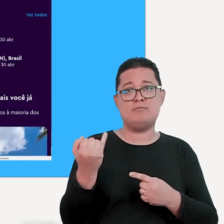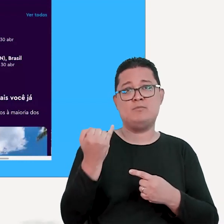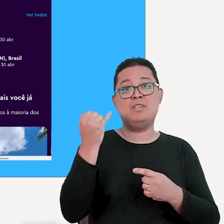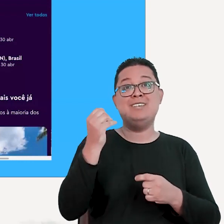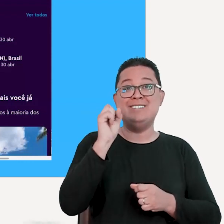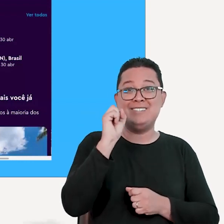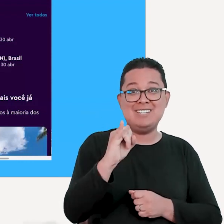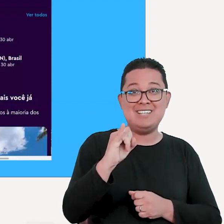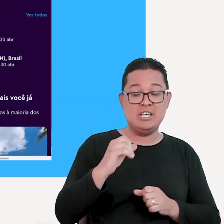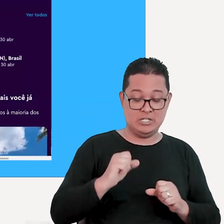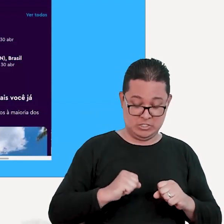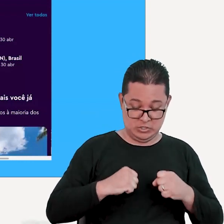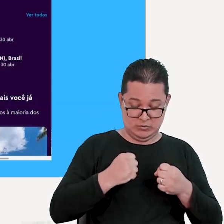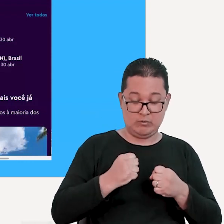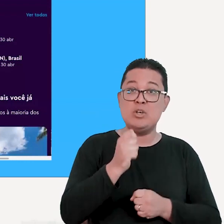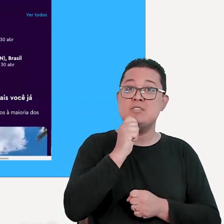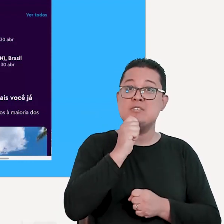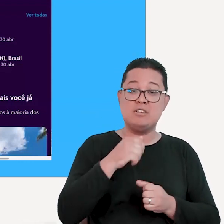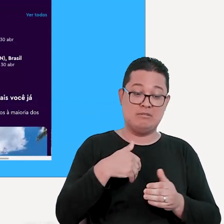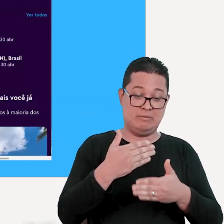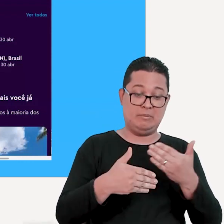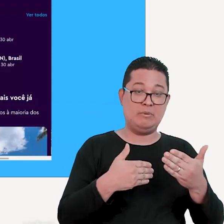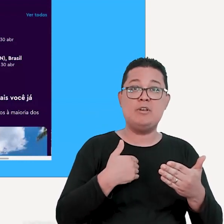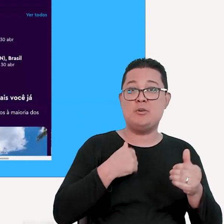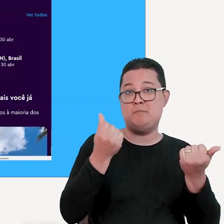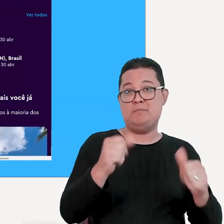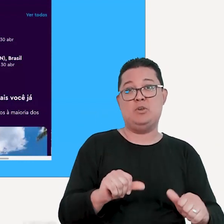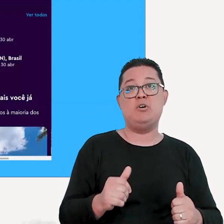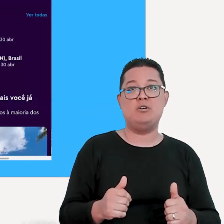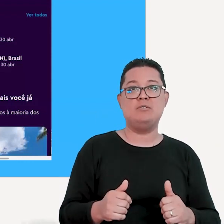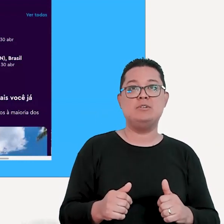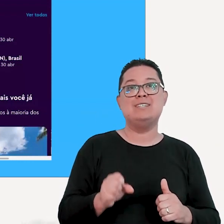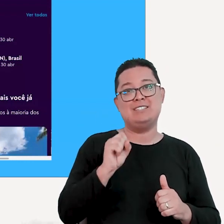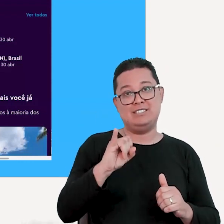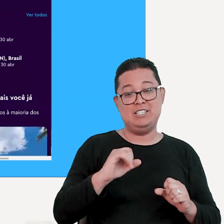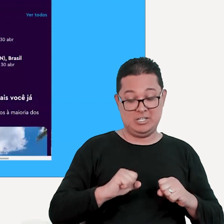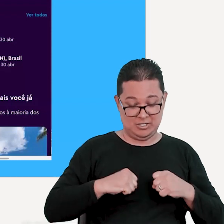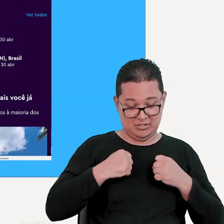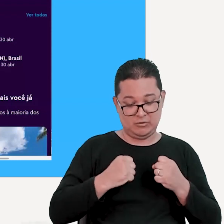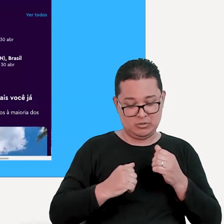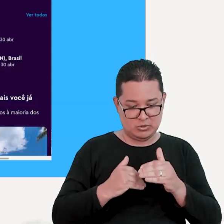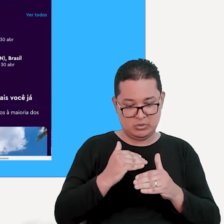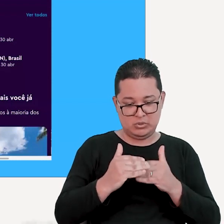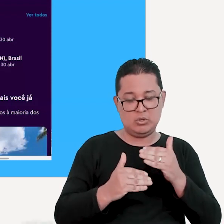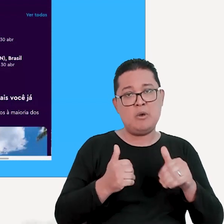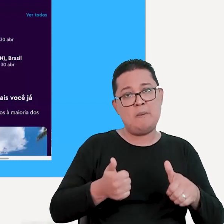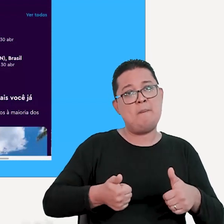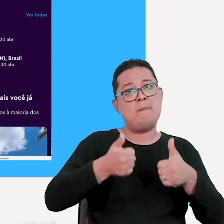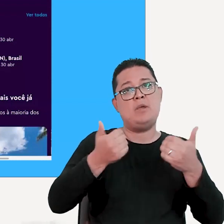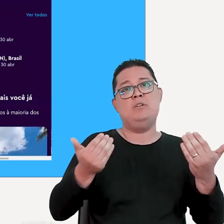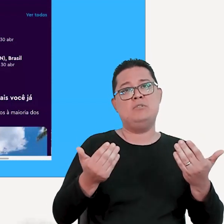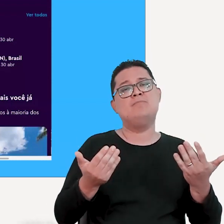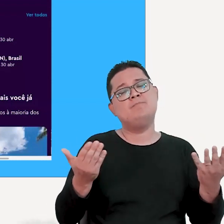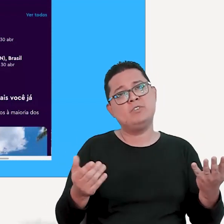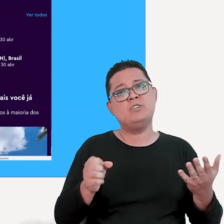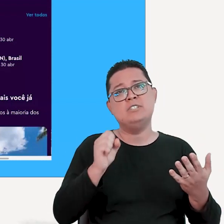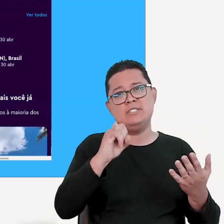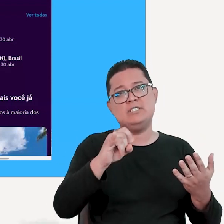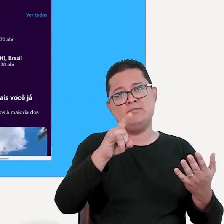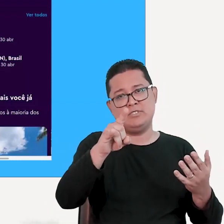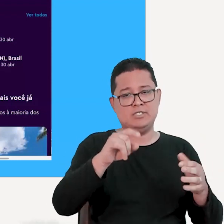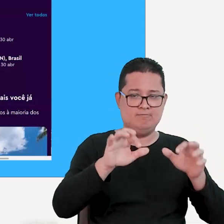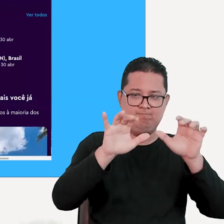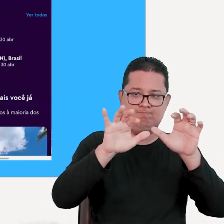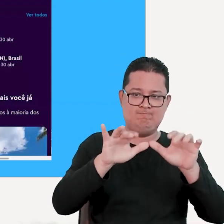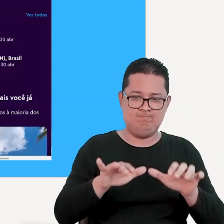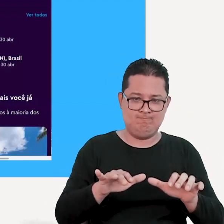gente começa a tornar isso natural quando a gente começa a colocar mesmo no nosso dia a dia. Então, para toda vez que você for escrever e